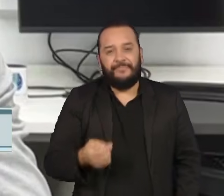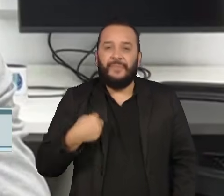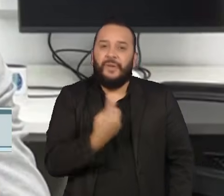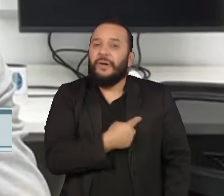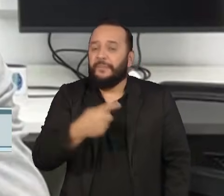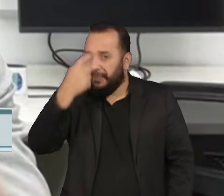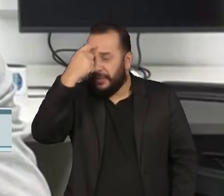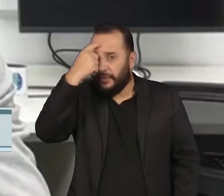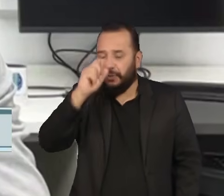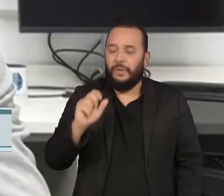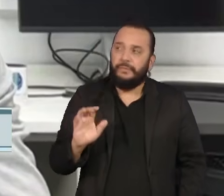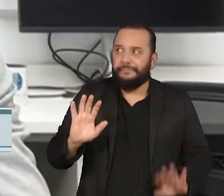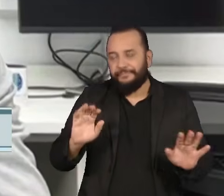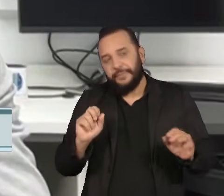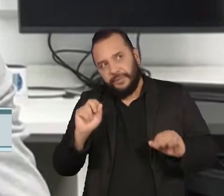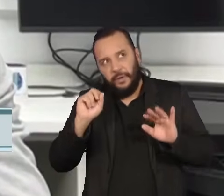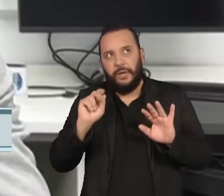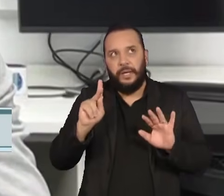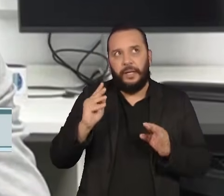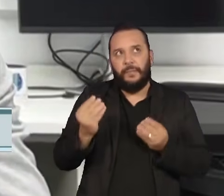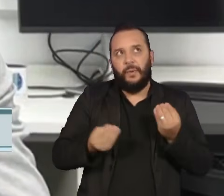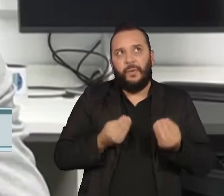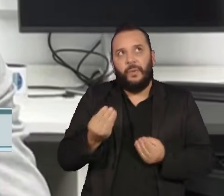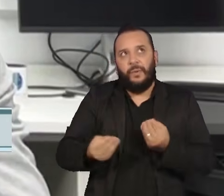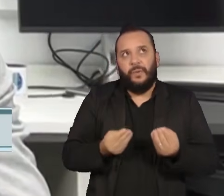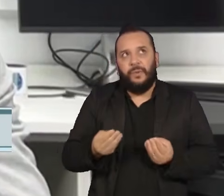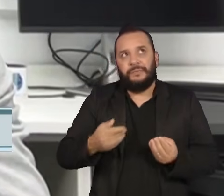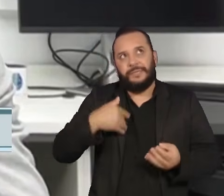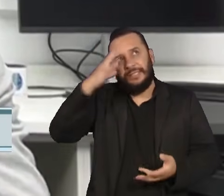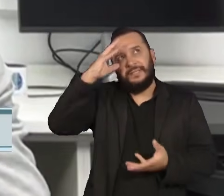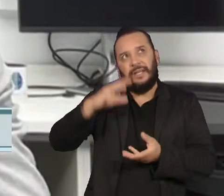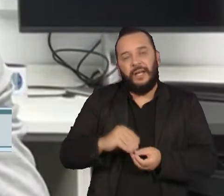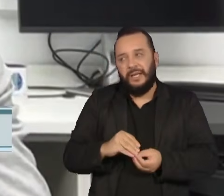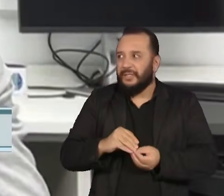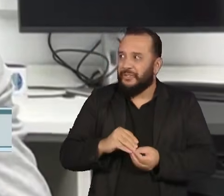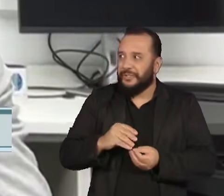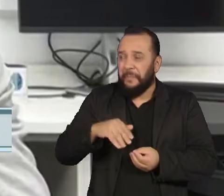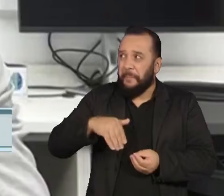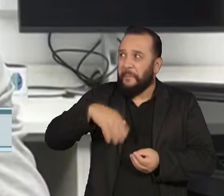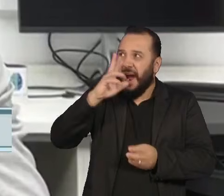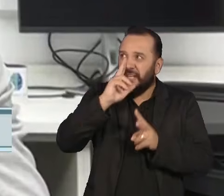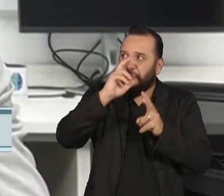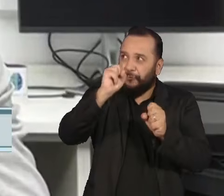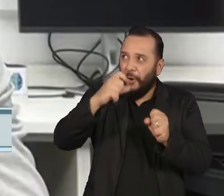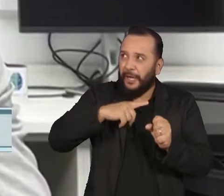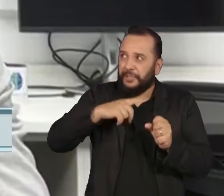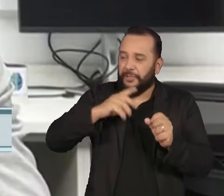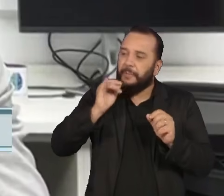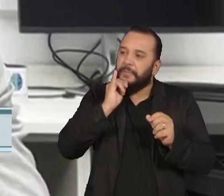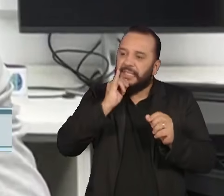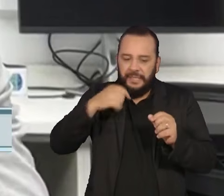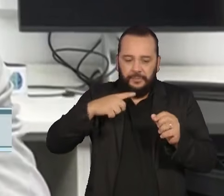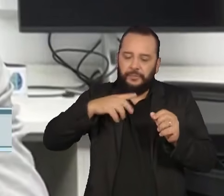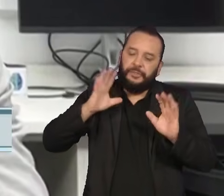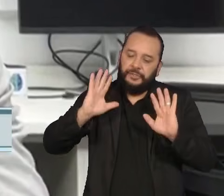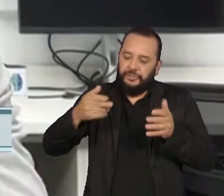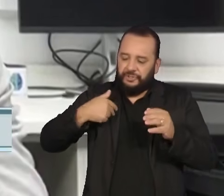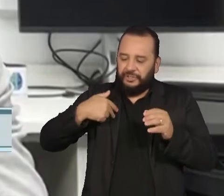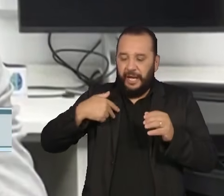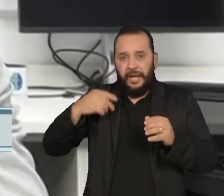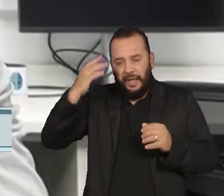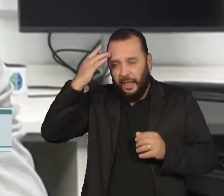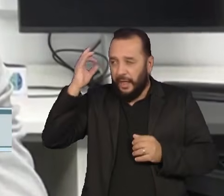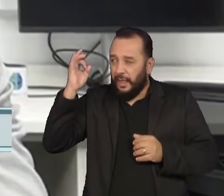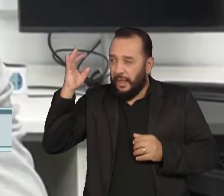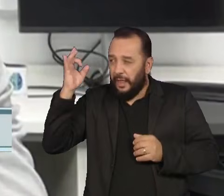pensou em, ok, como que a gente entende o que contribui mais para essa grande correlação genética, né, que